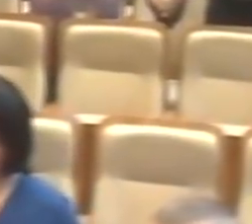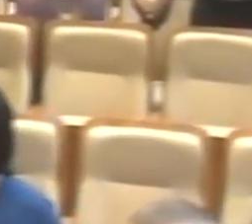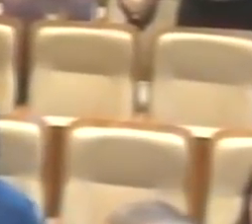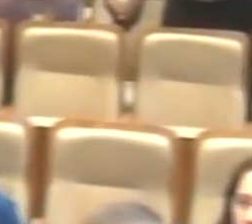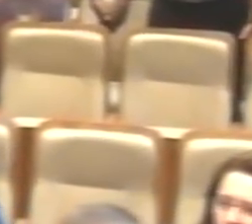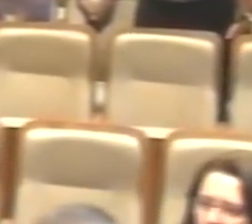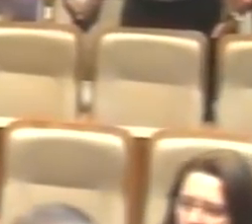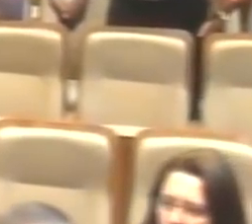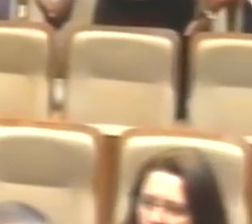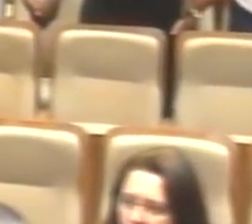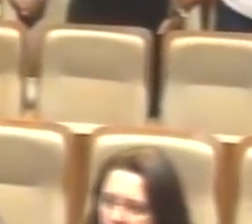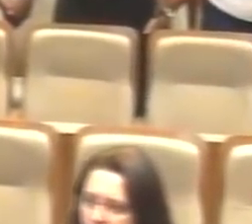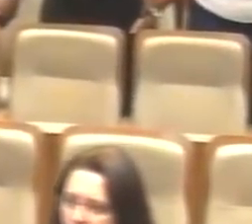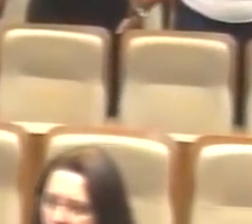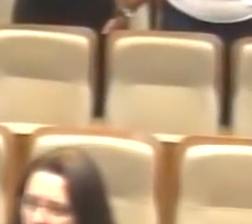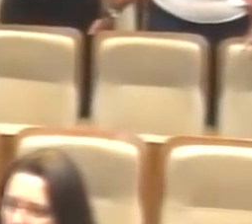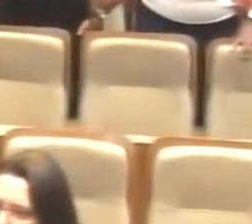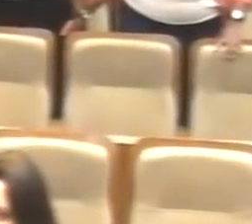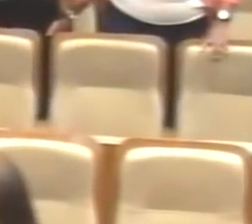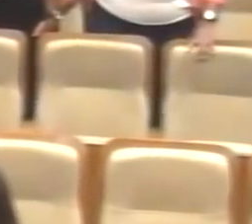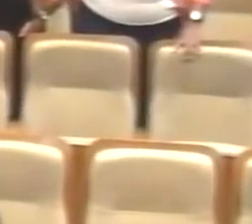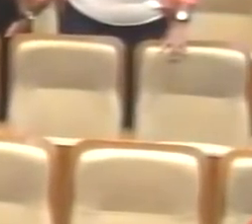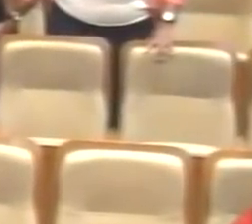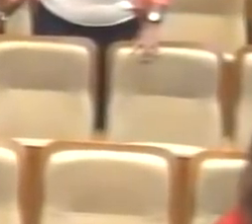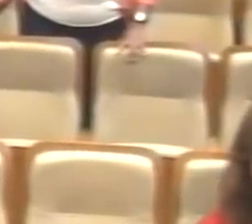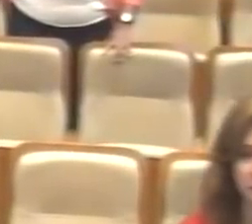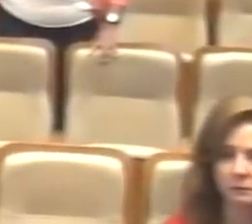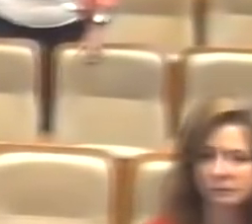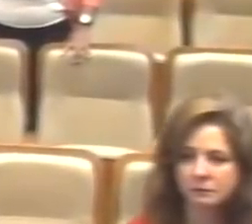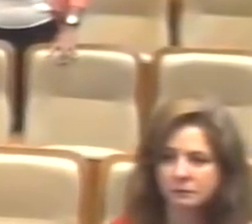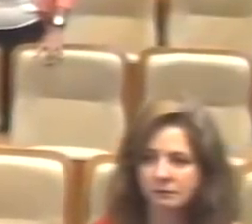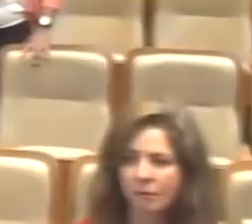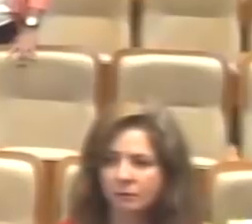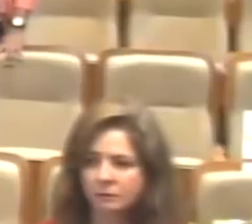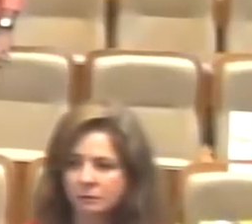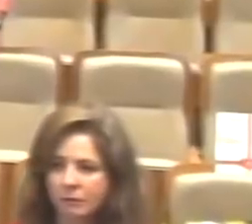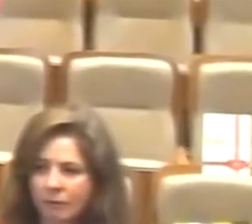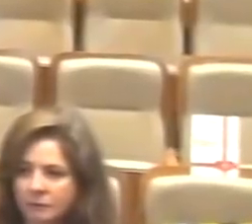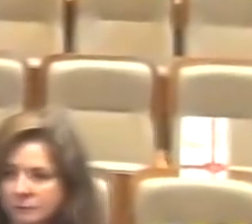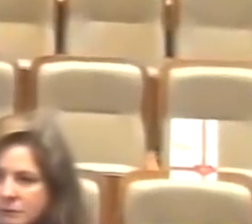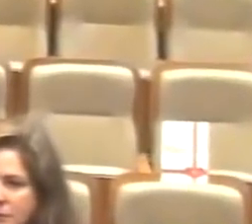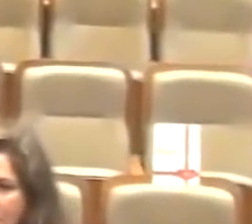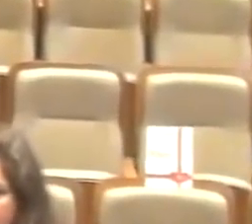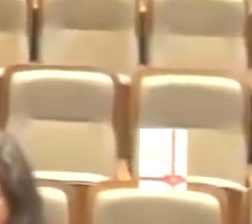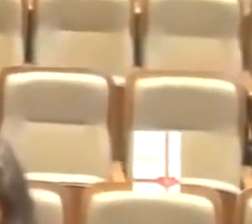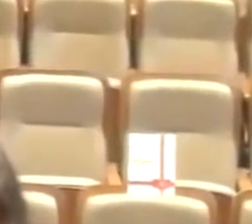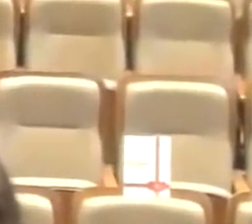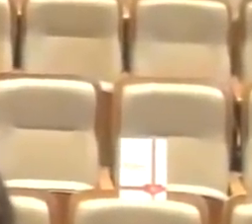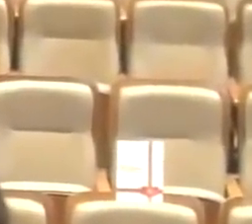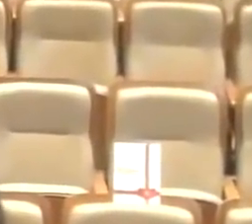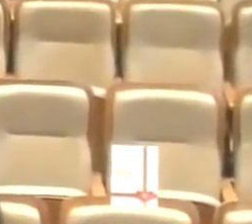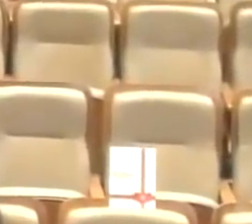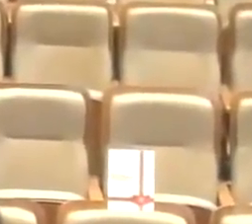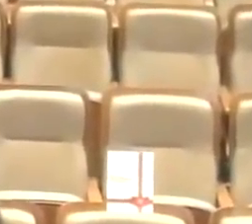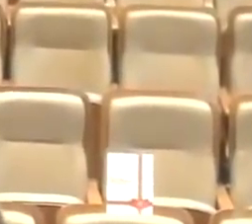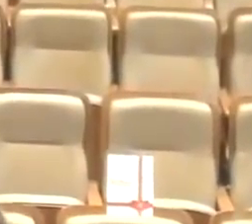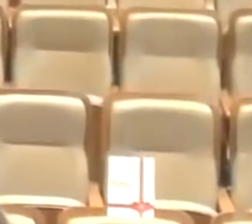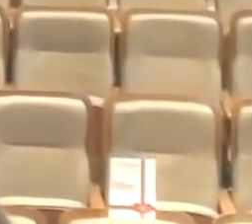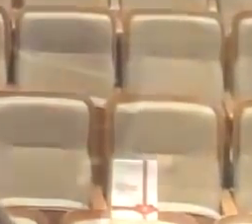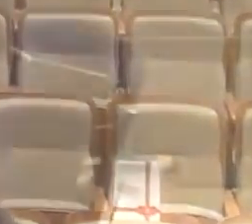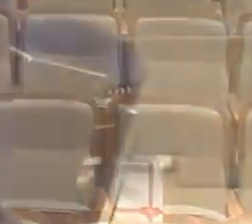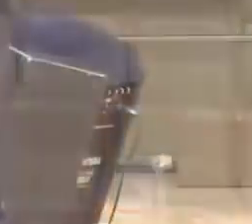teu coração, fala o que está na tua alma, e pede para Ele falar com você. Como é que Ele vai falar com você? Através da